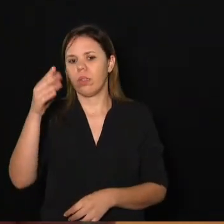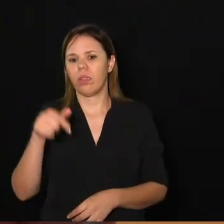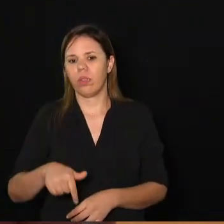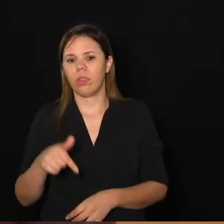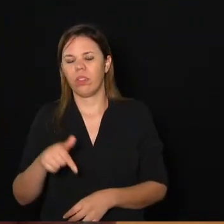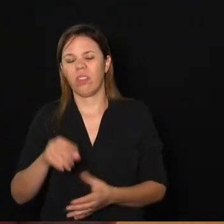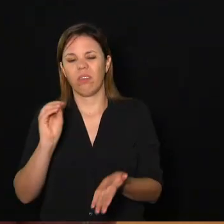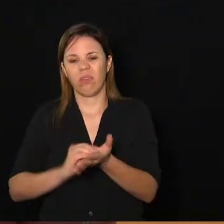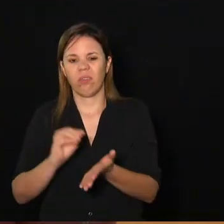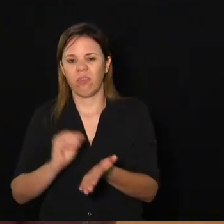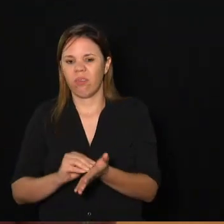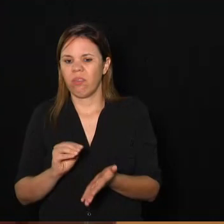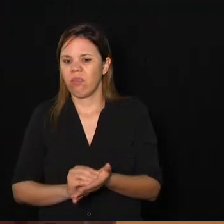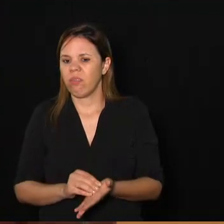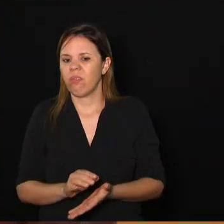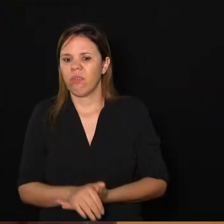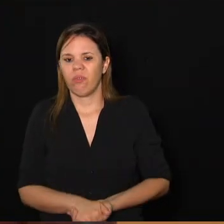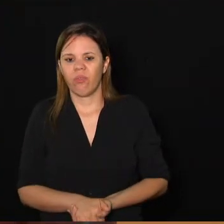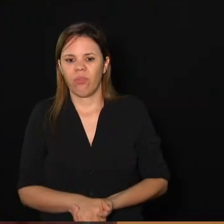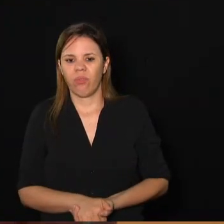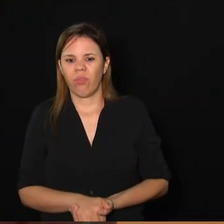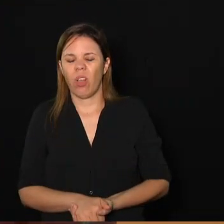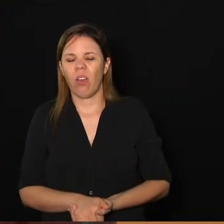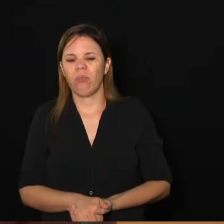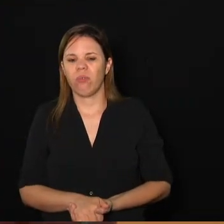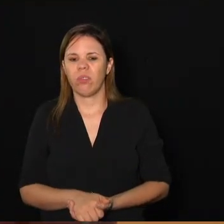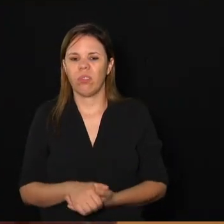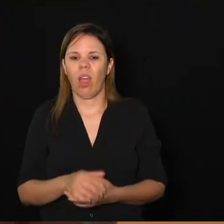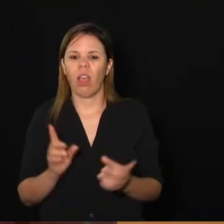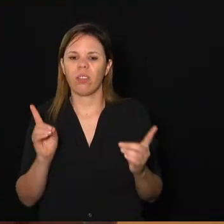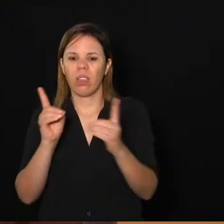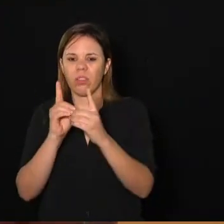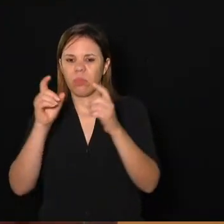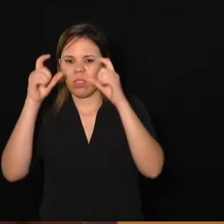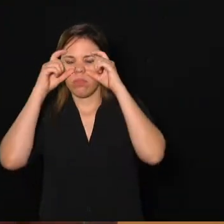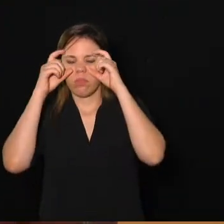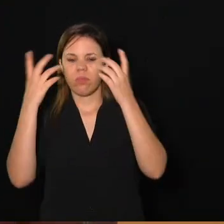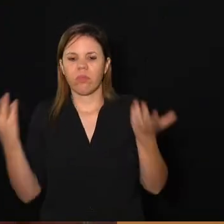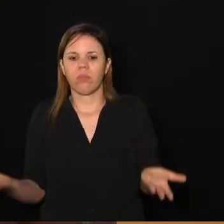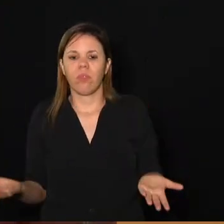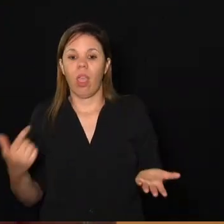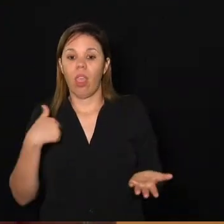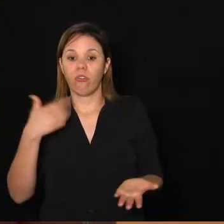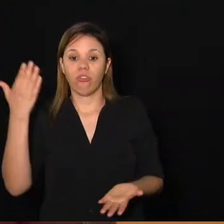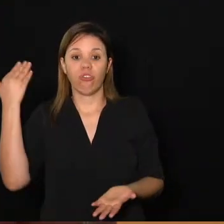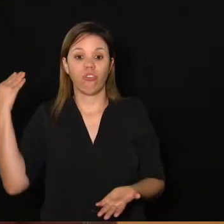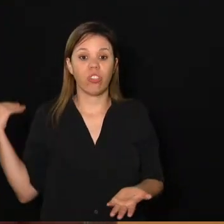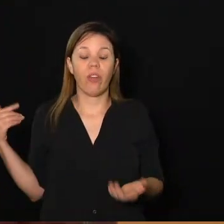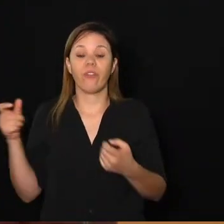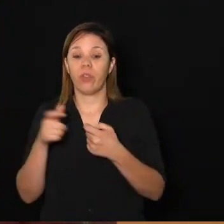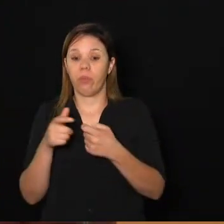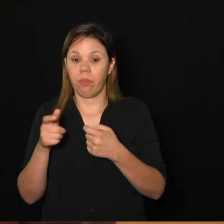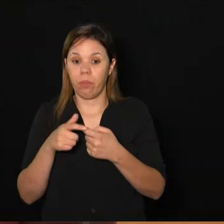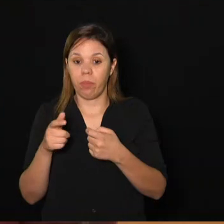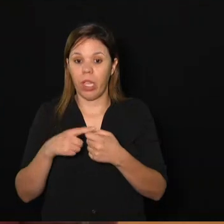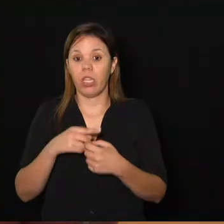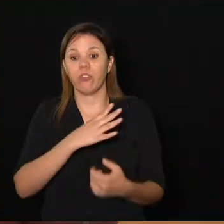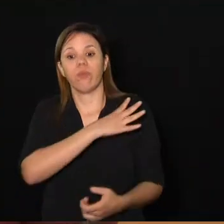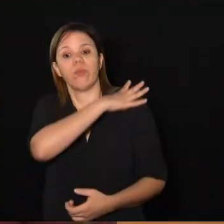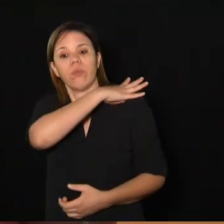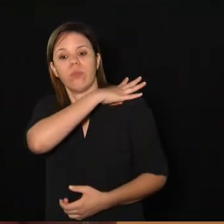déficit déficit né oftalmológico oftalmológico fui paramédico militar e tive a oportunidade também